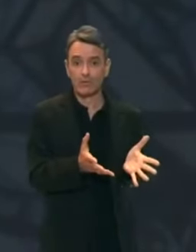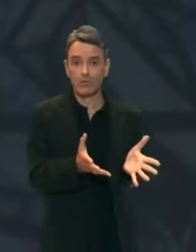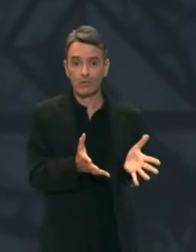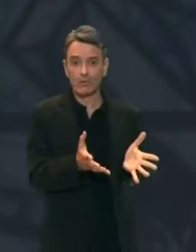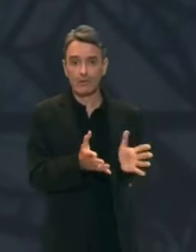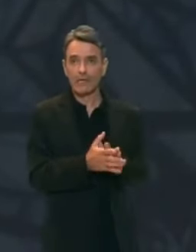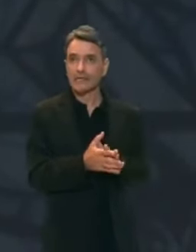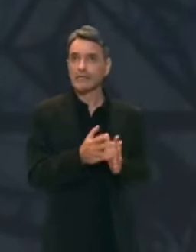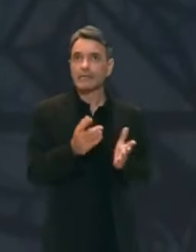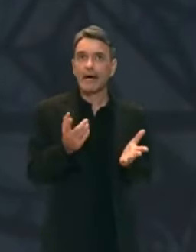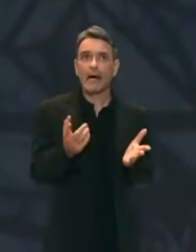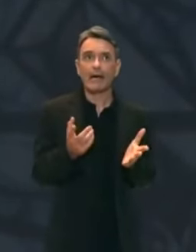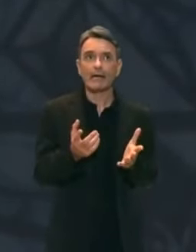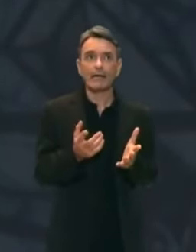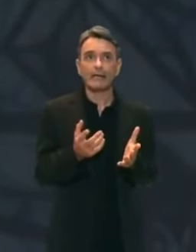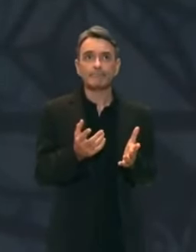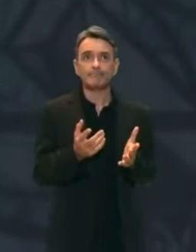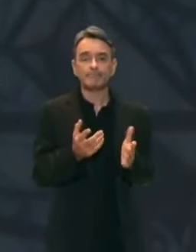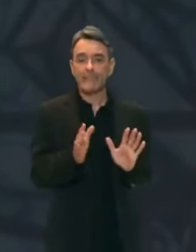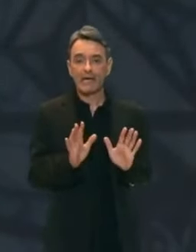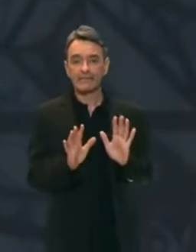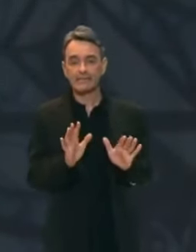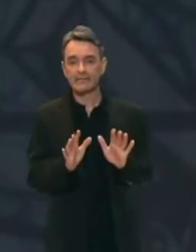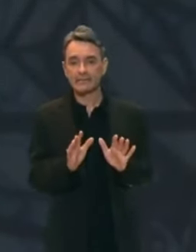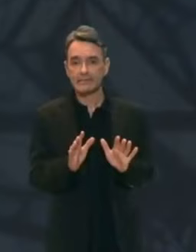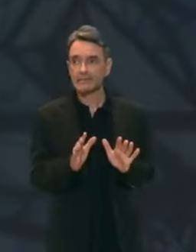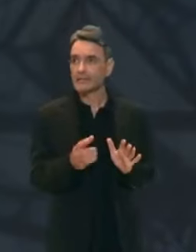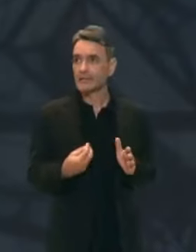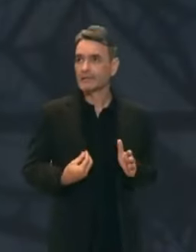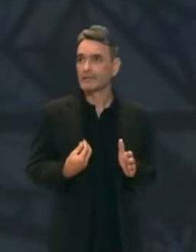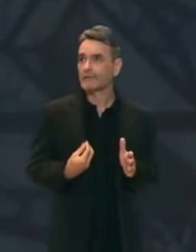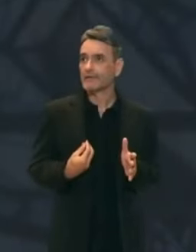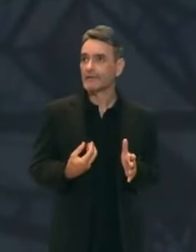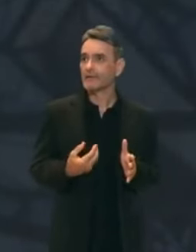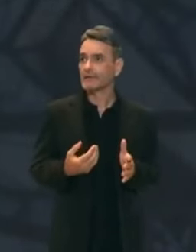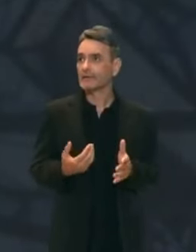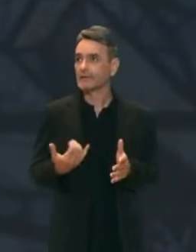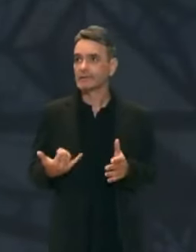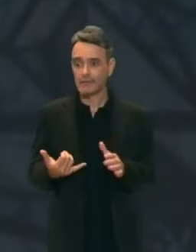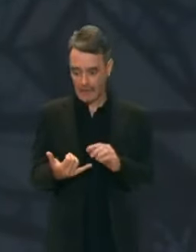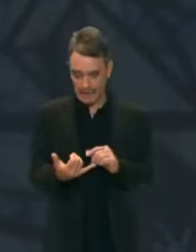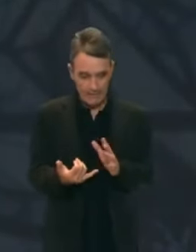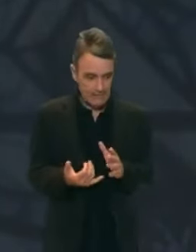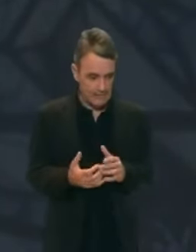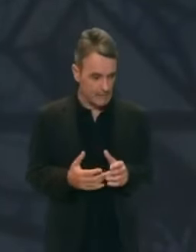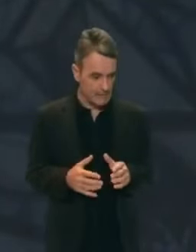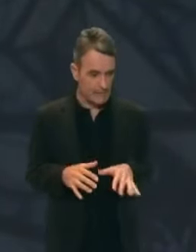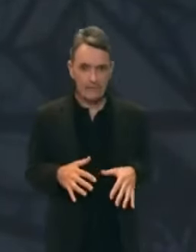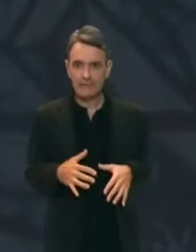possibilidade de pensar em viver sem celular, elas já começam a tremer.